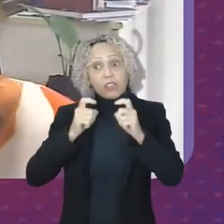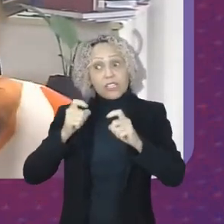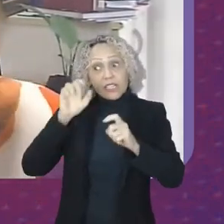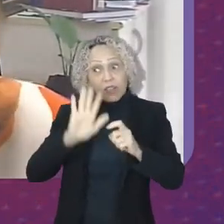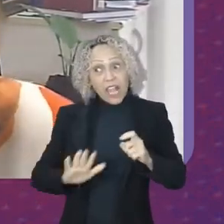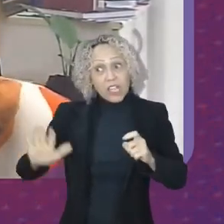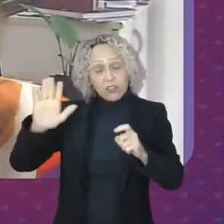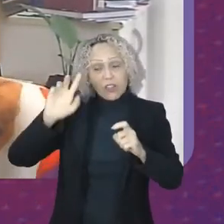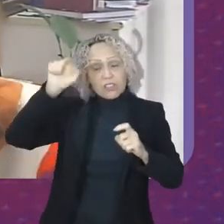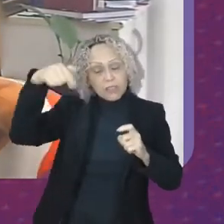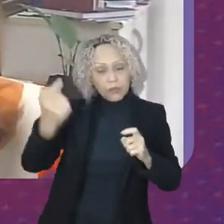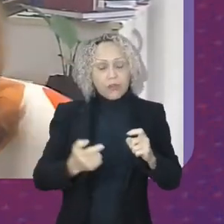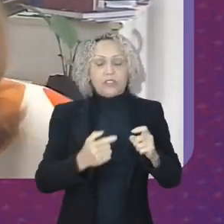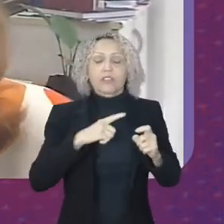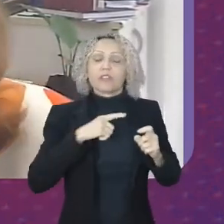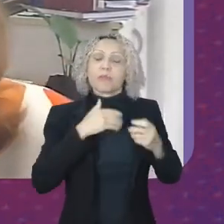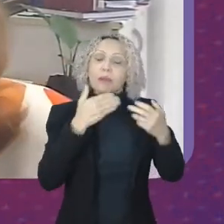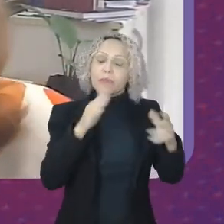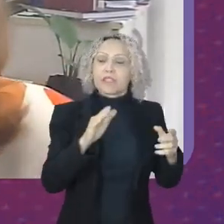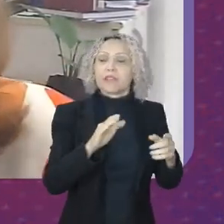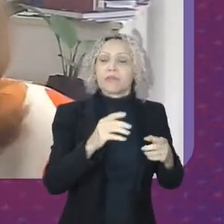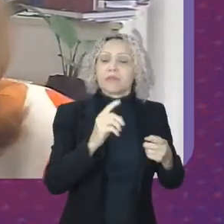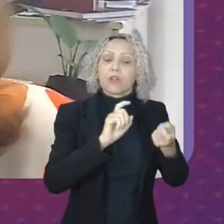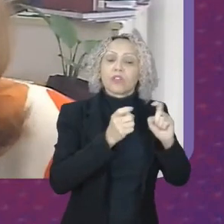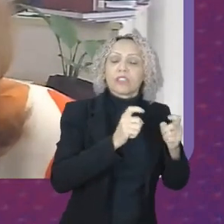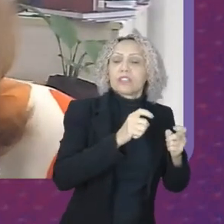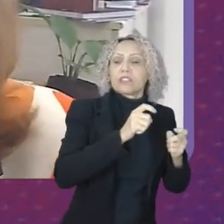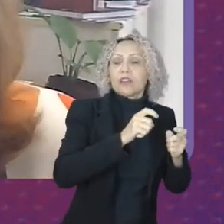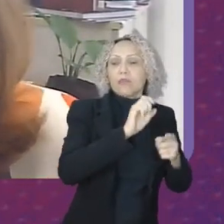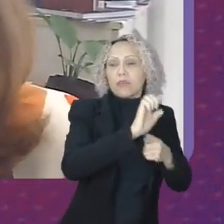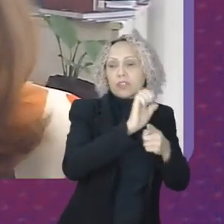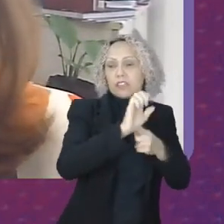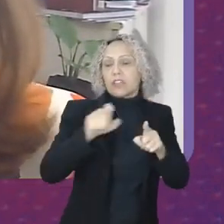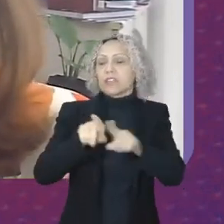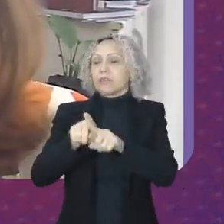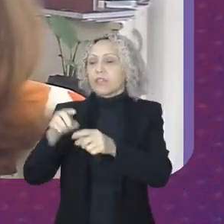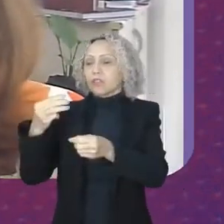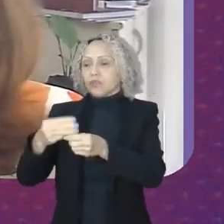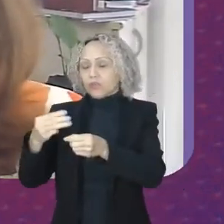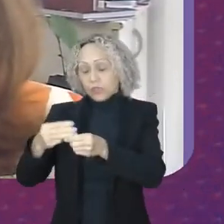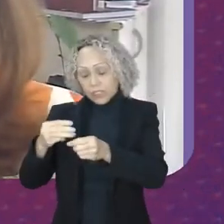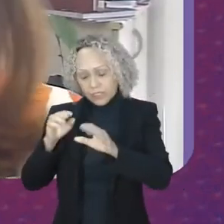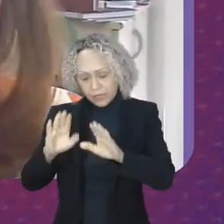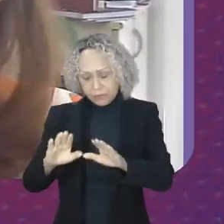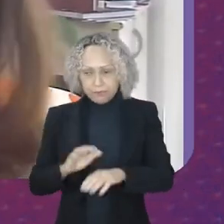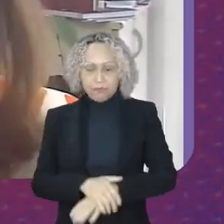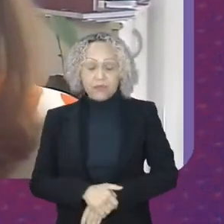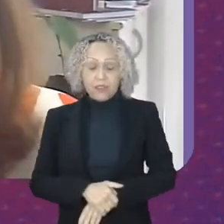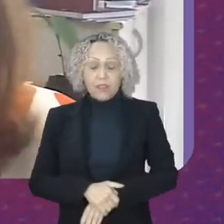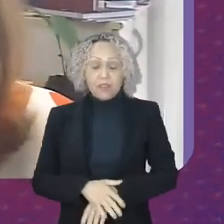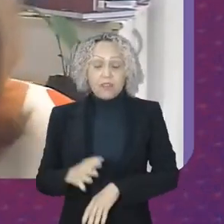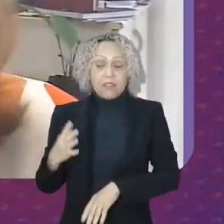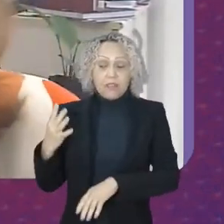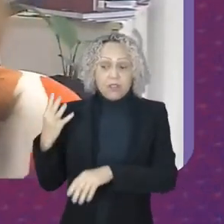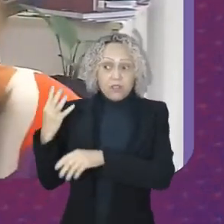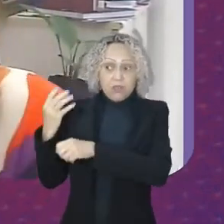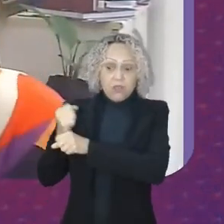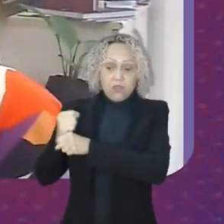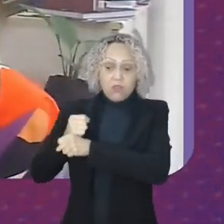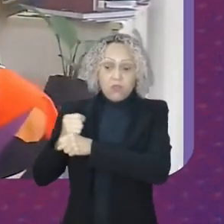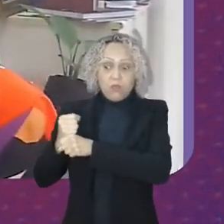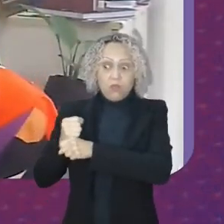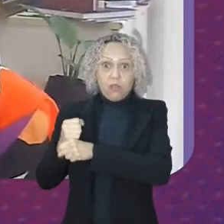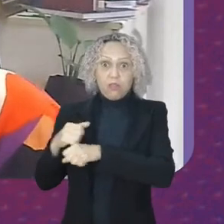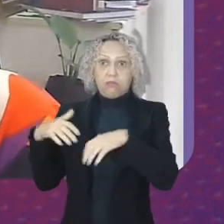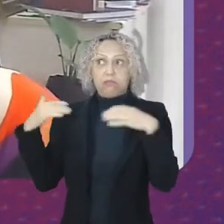esse período bastante nebuloso para nós, que foi terrível, mas a